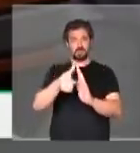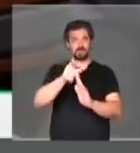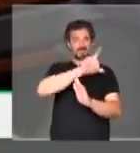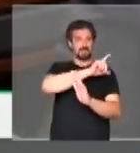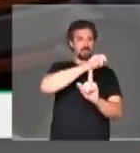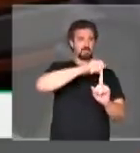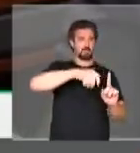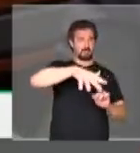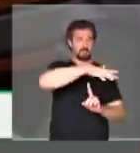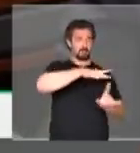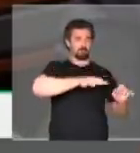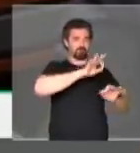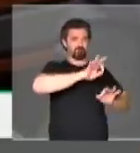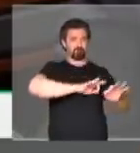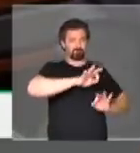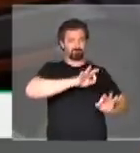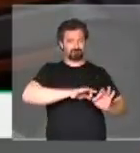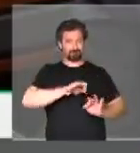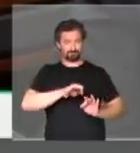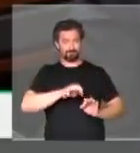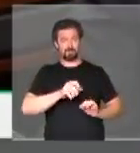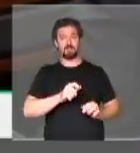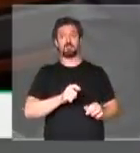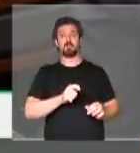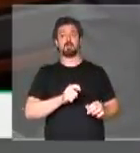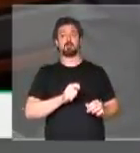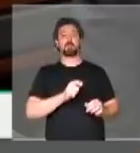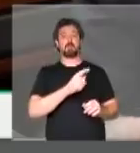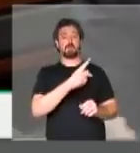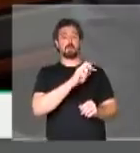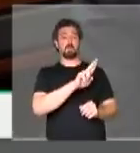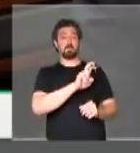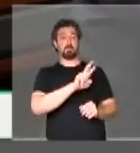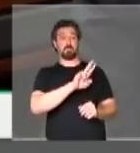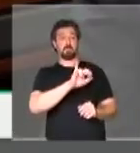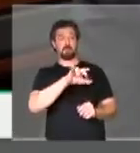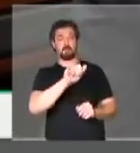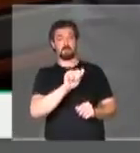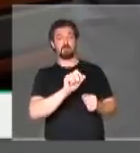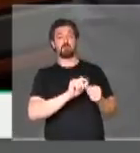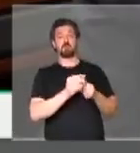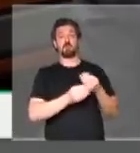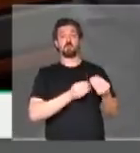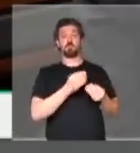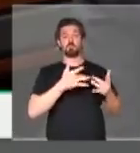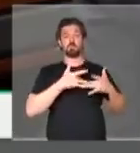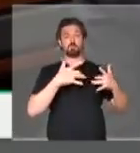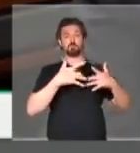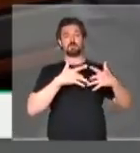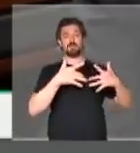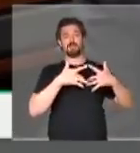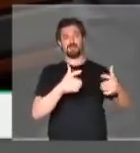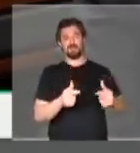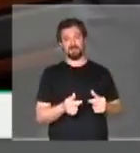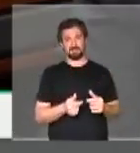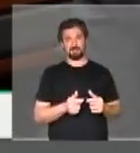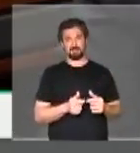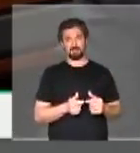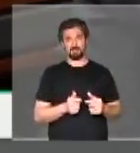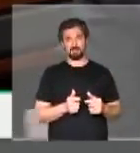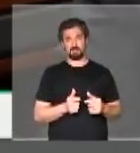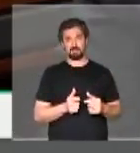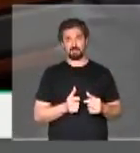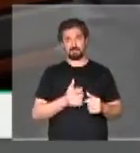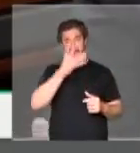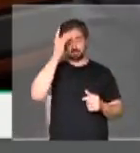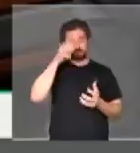as sociedades se organizavam, a previdência era formada através da solidariedade. Quando